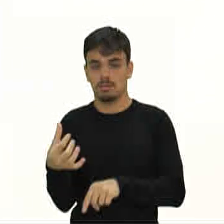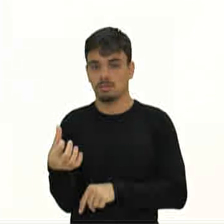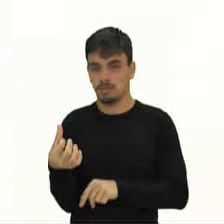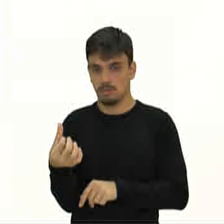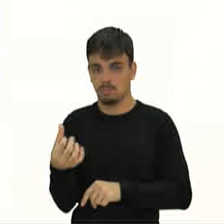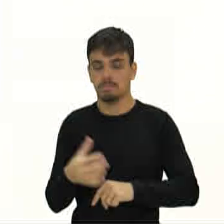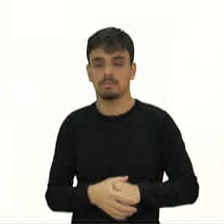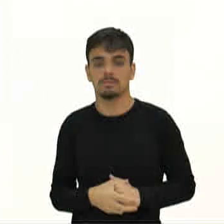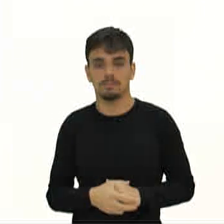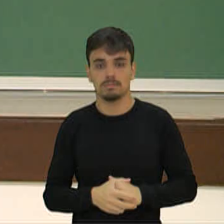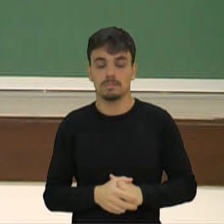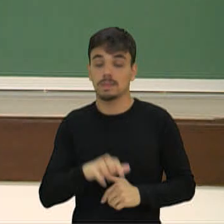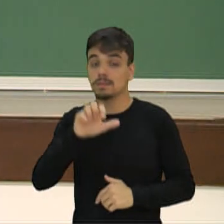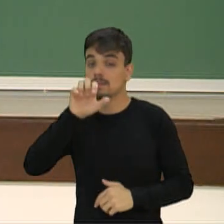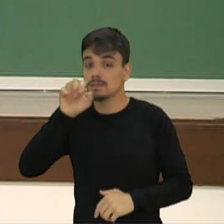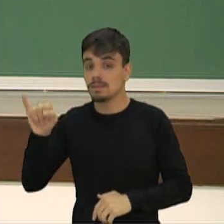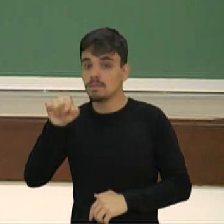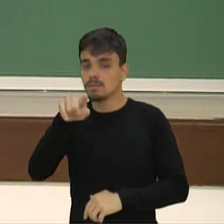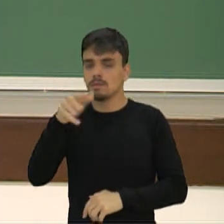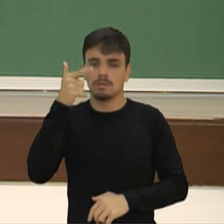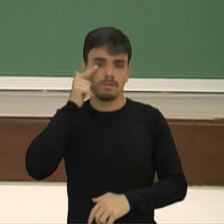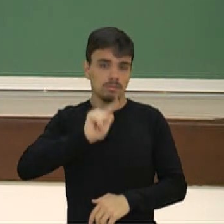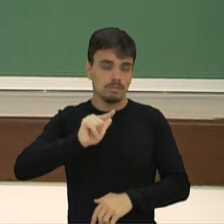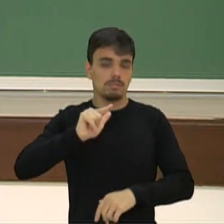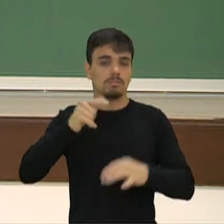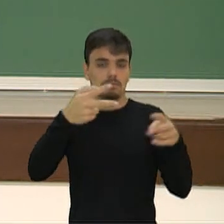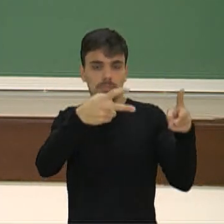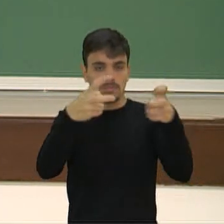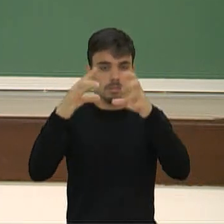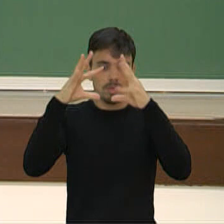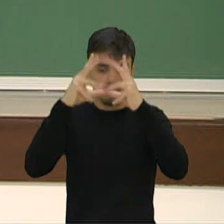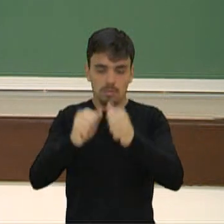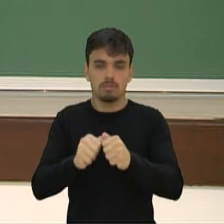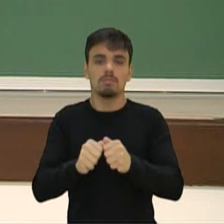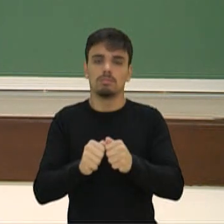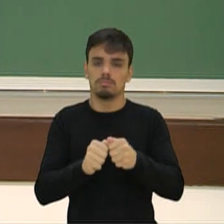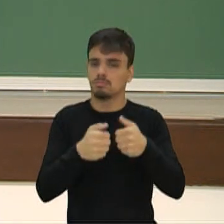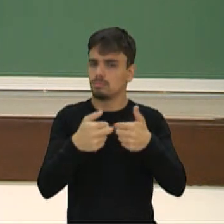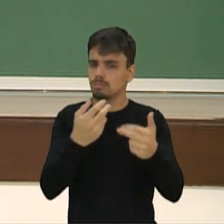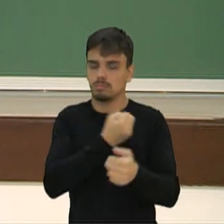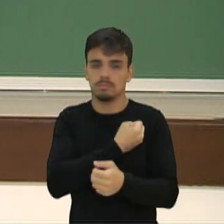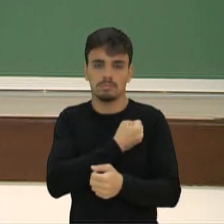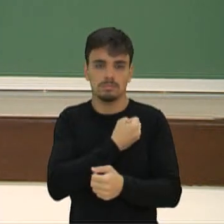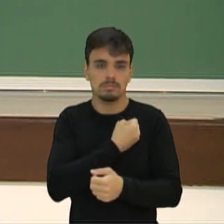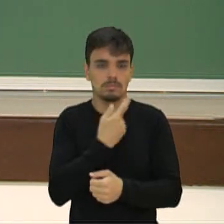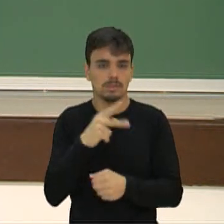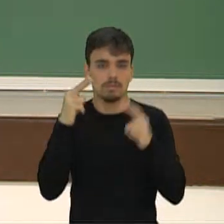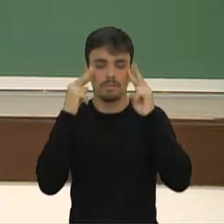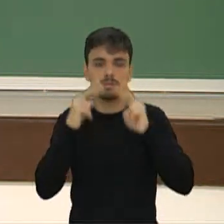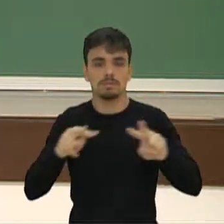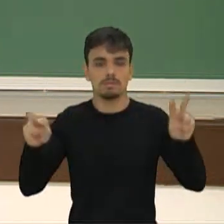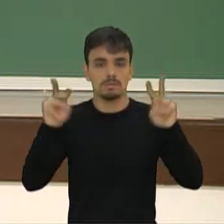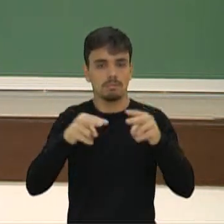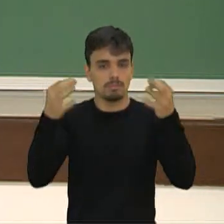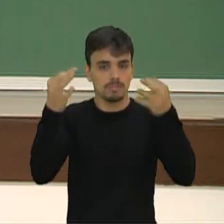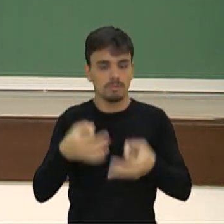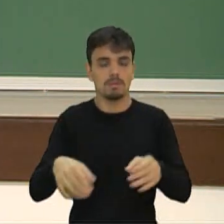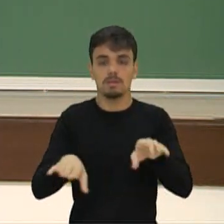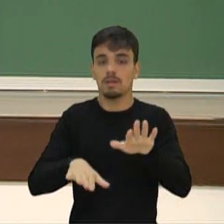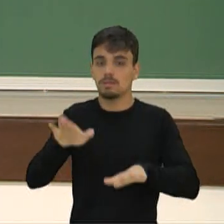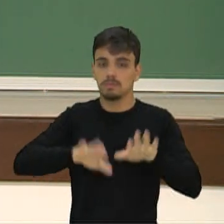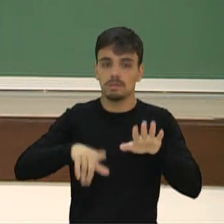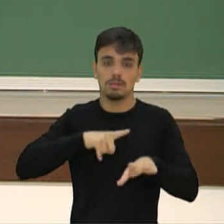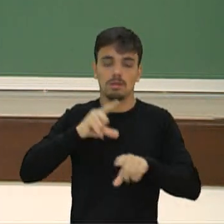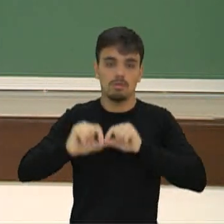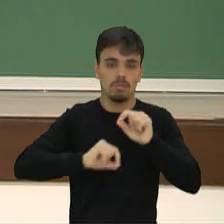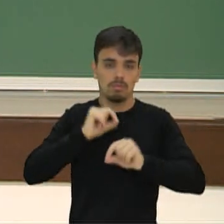6. Caso você tenha conseguido observar todos os números, gente, tá tranquilo, tua visão está perfeita. Caso tenha dado algum